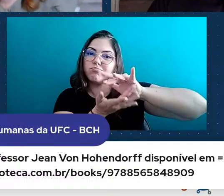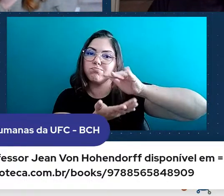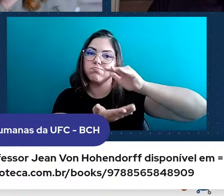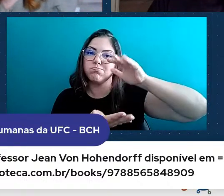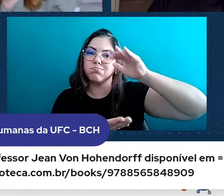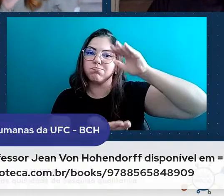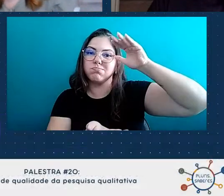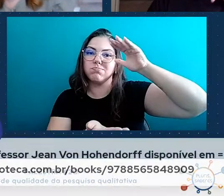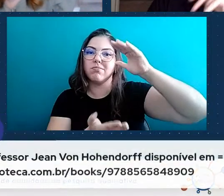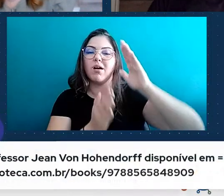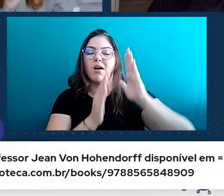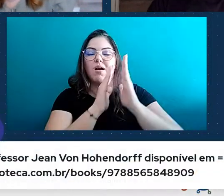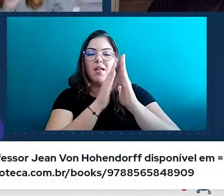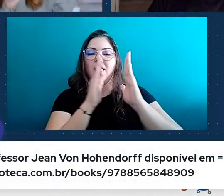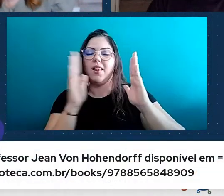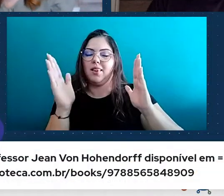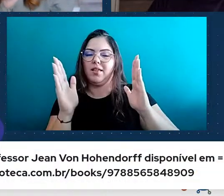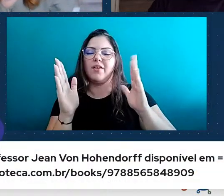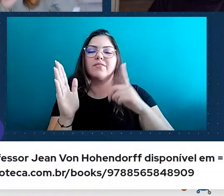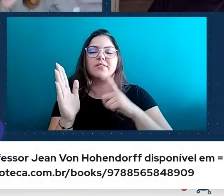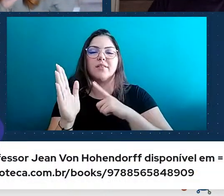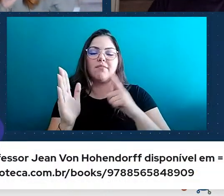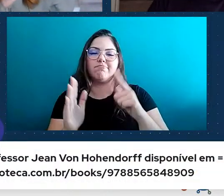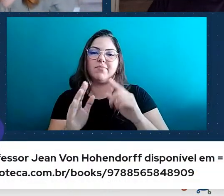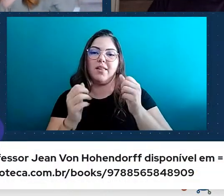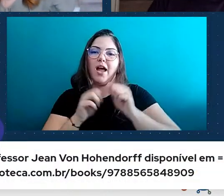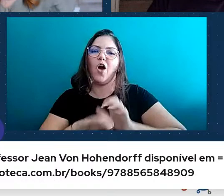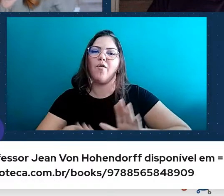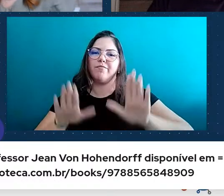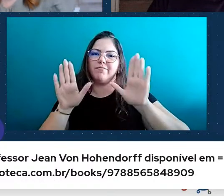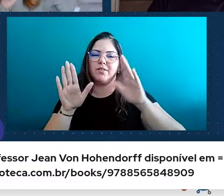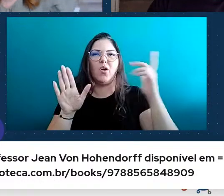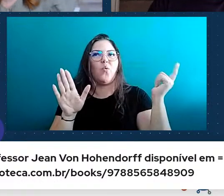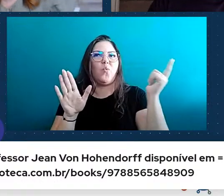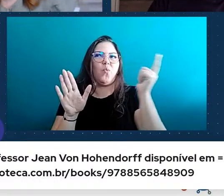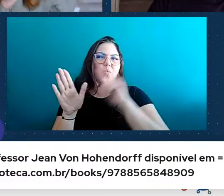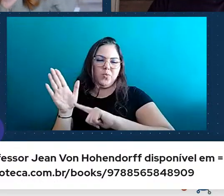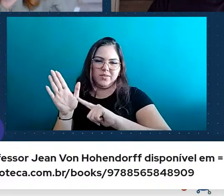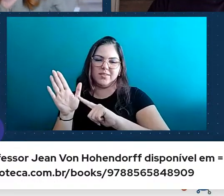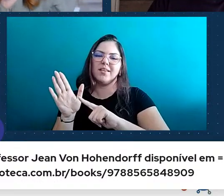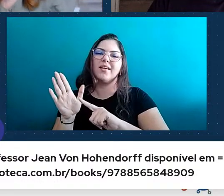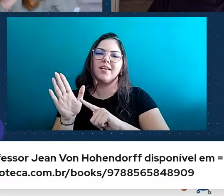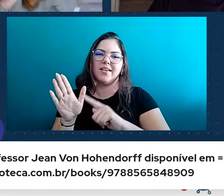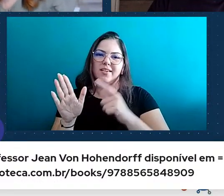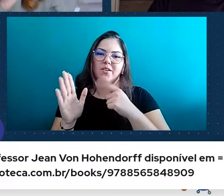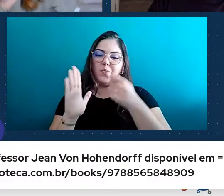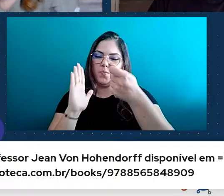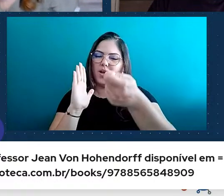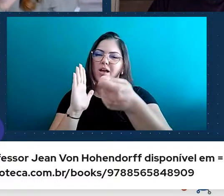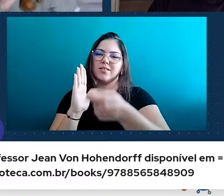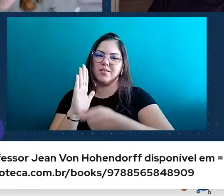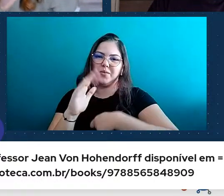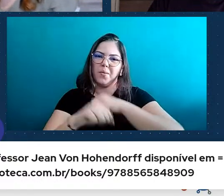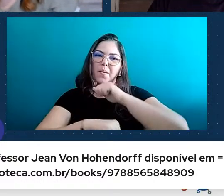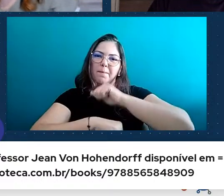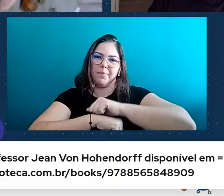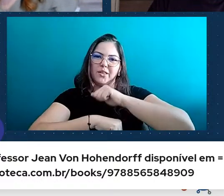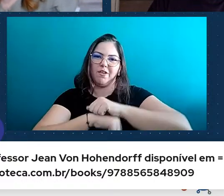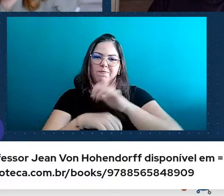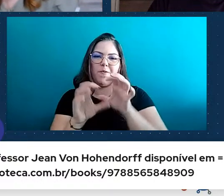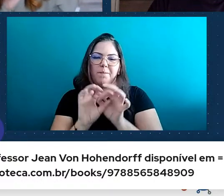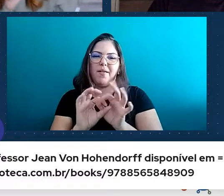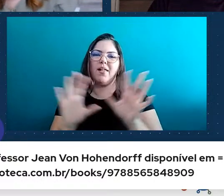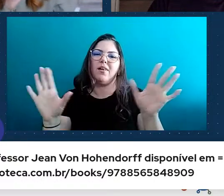viu, professor, aqui para a UFC esse ano. Nosso diretor aqui do sistema conseguiu a assinatura aqui do sistema de bibliotecas da